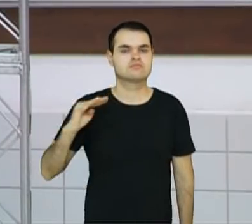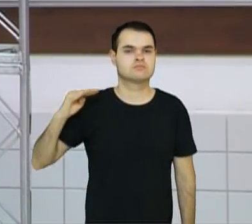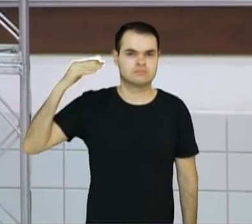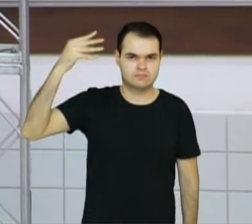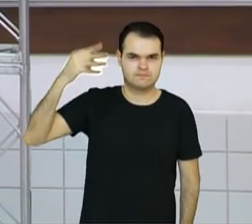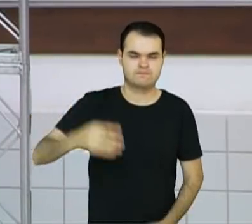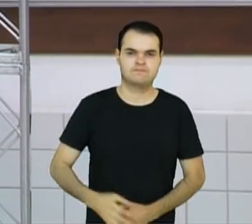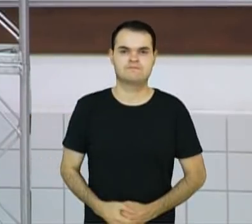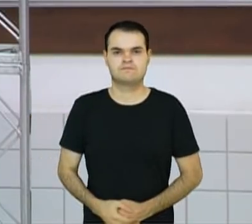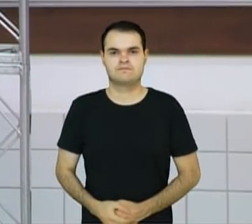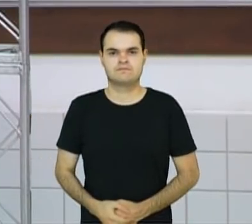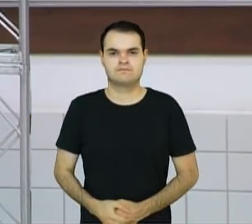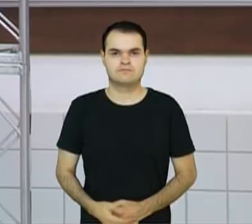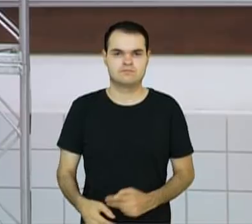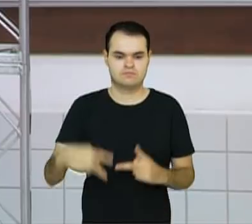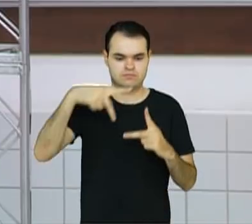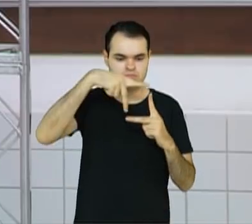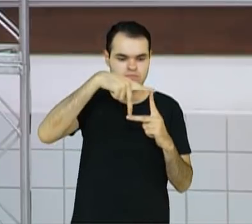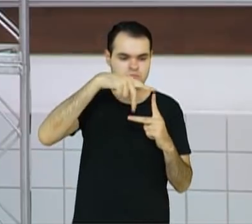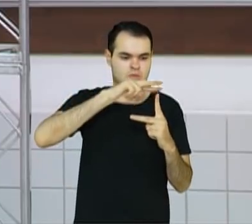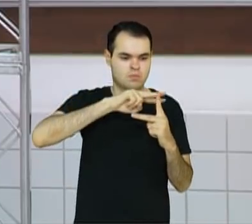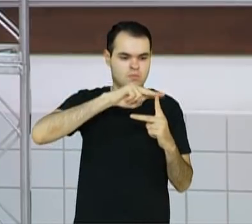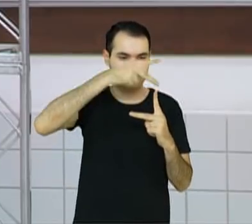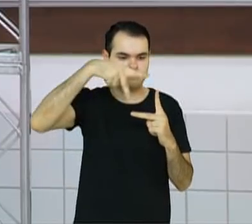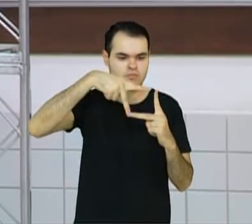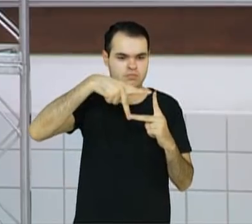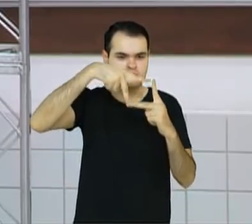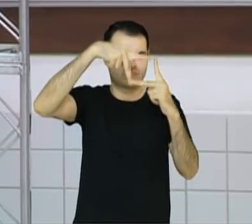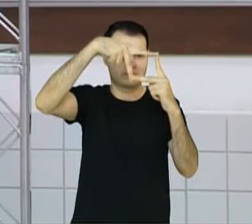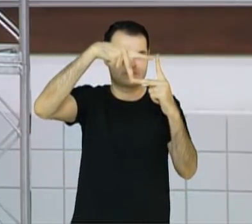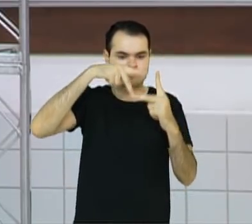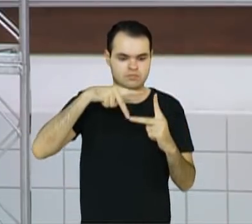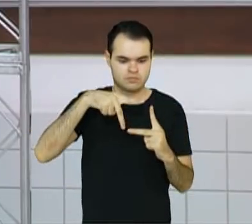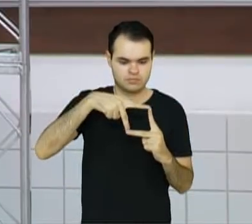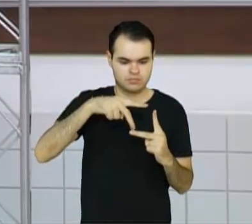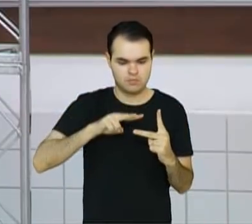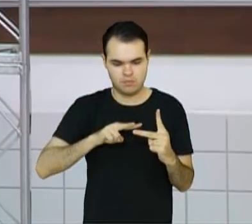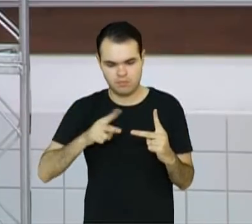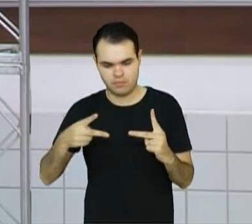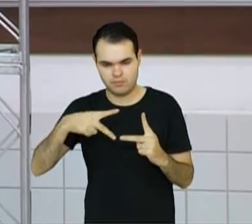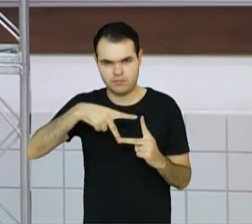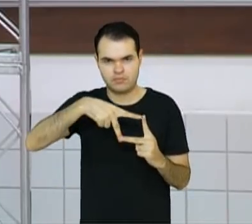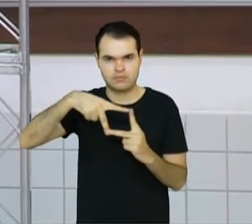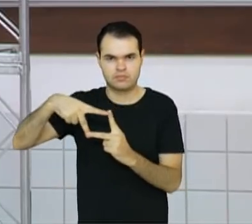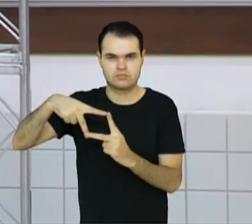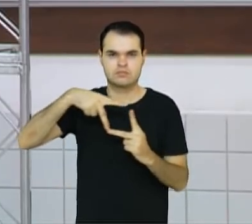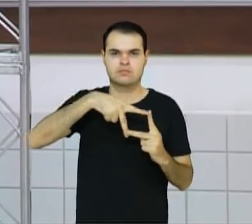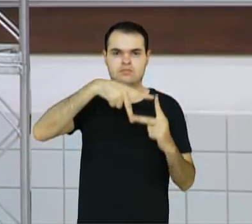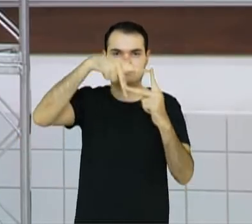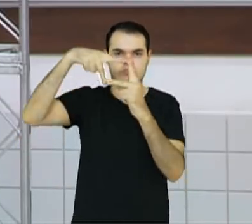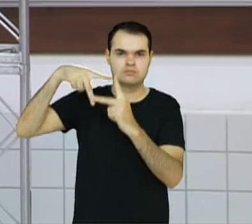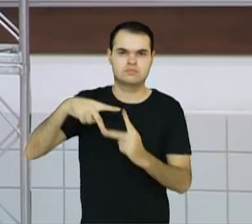certo? Então, dobrou o lado, quadruplica a área. Beleza? Vamos continuando então.